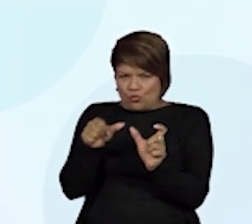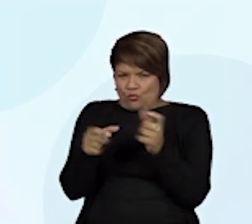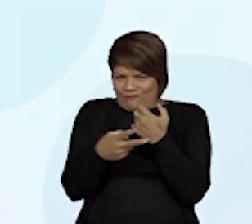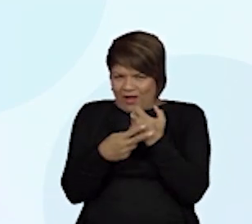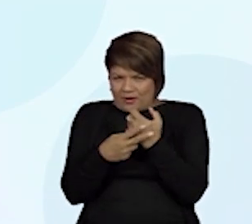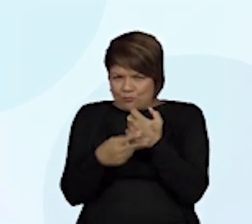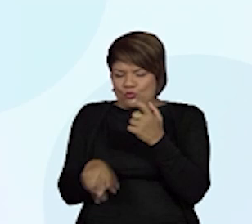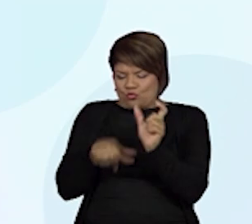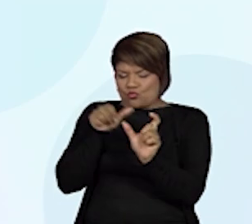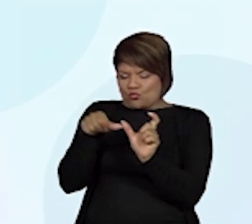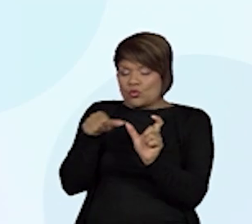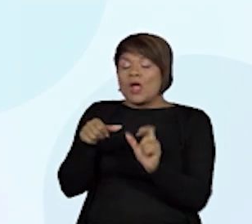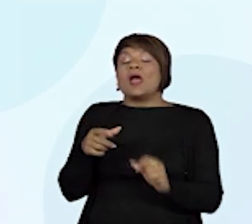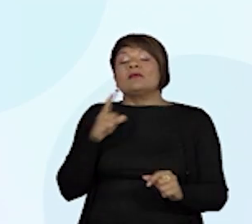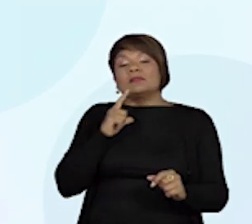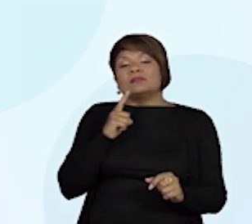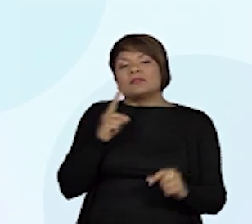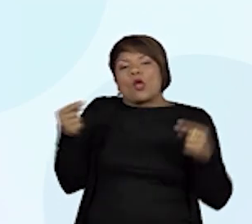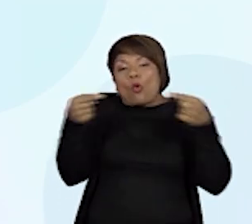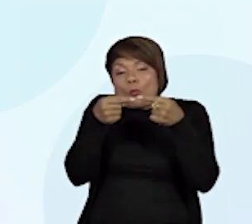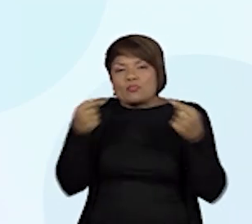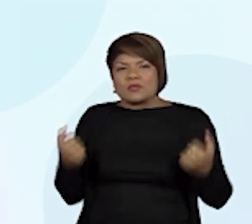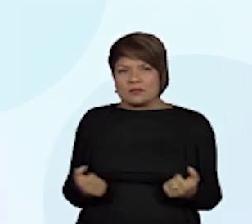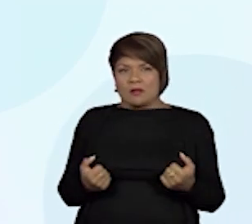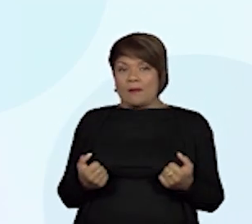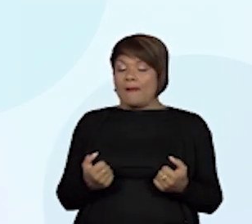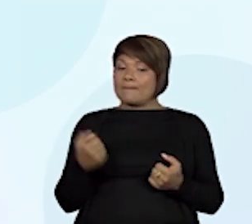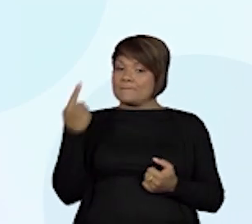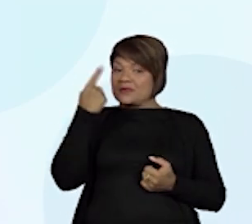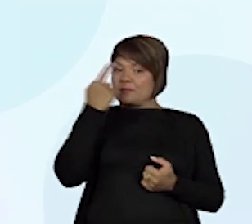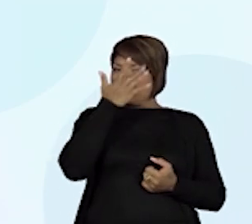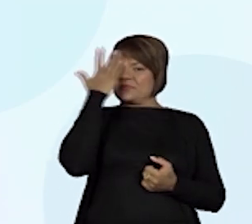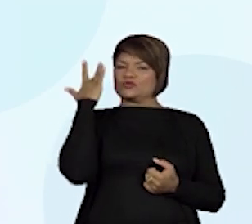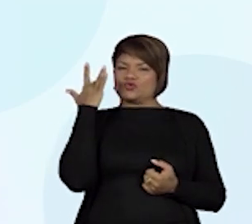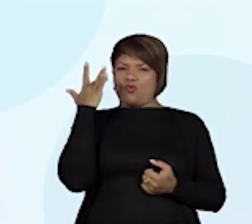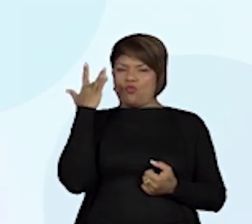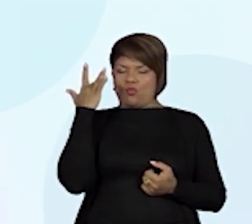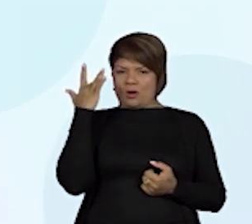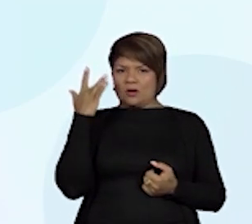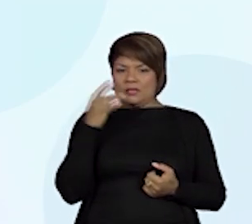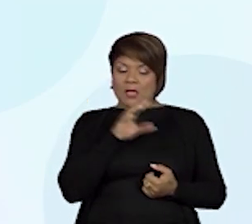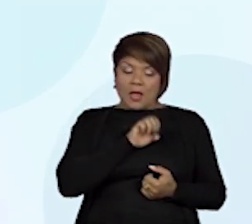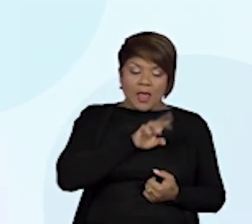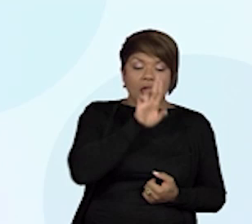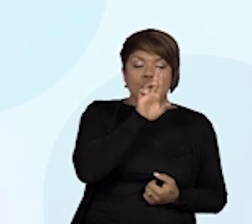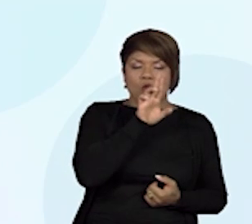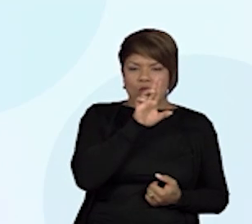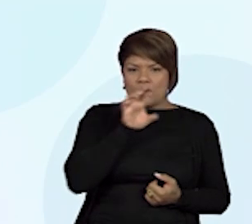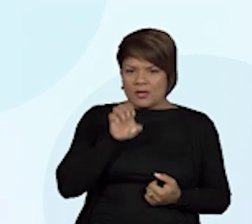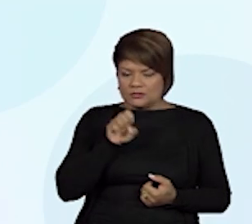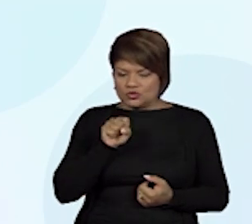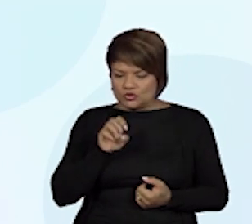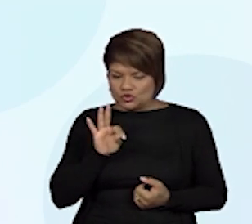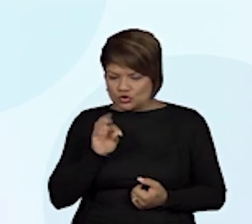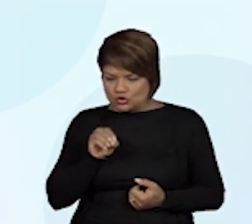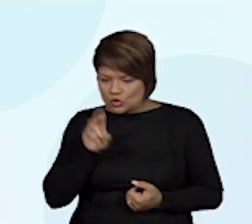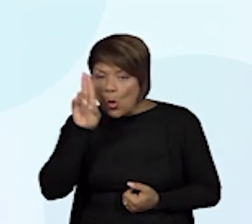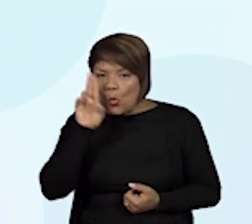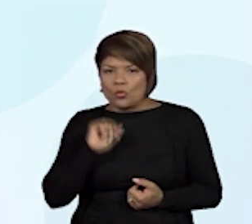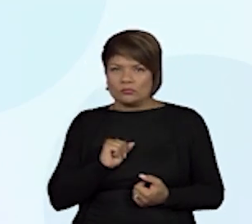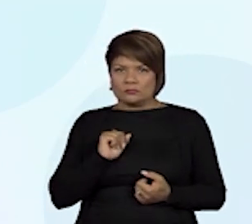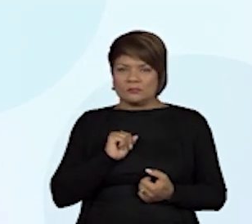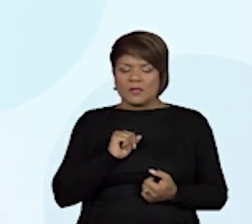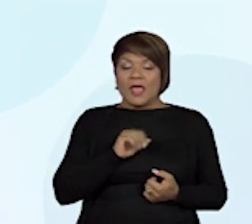pessoa. Eu sou a hóspede, eu estou. Isso indica a questão, até colocada pela professora Natália, da pessoalidade,